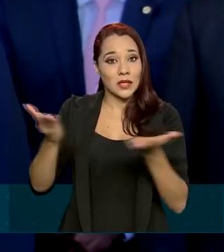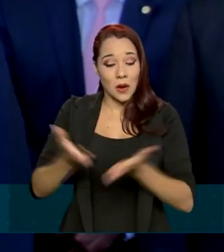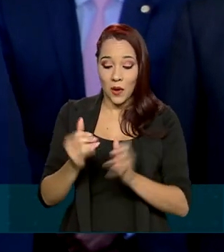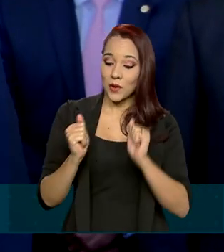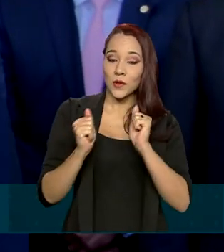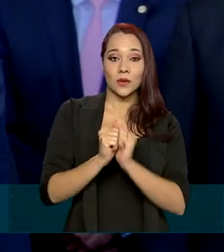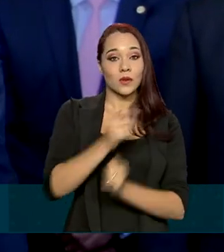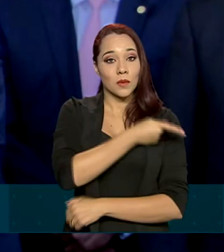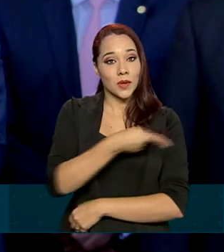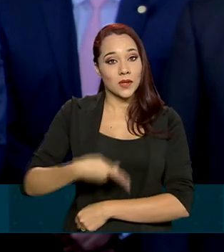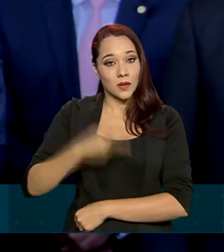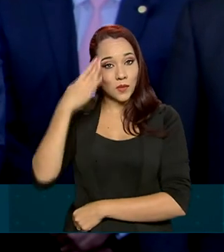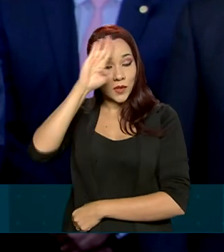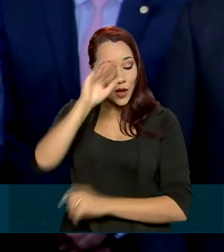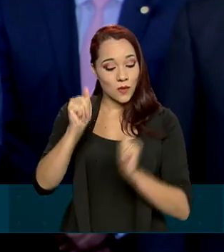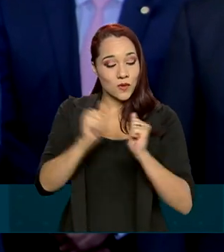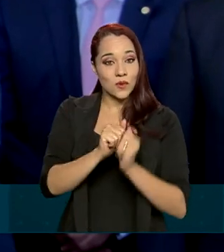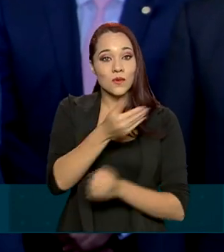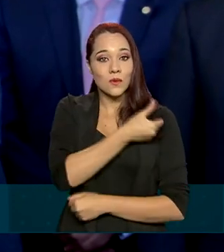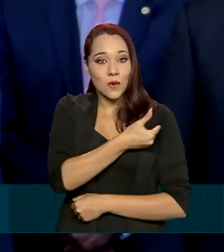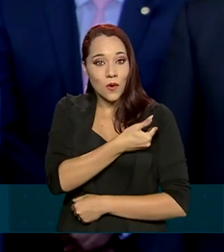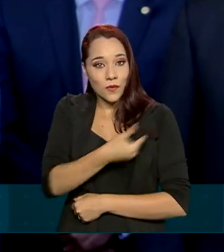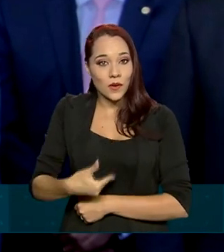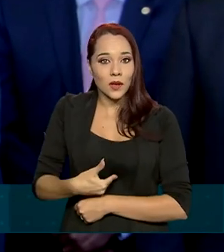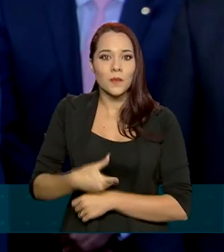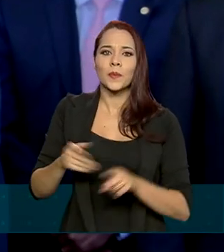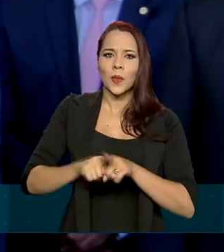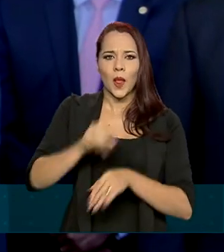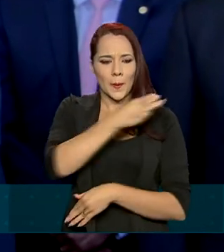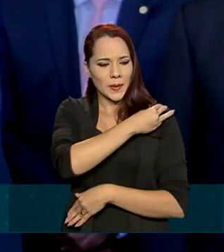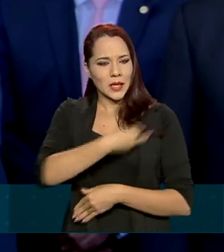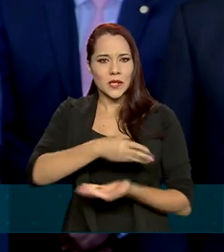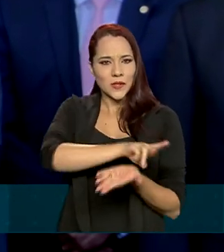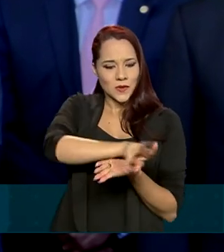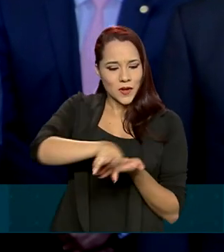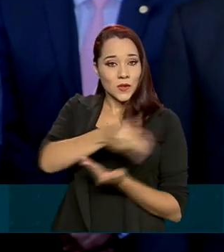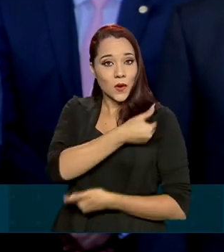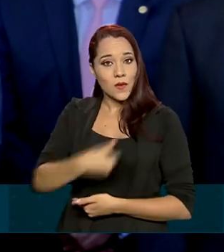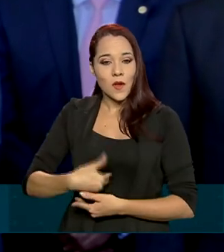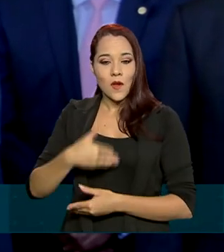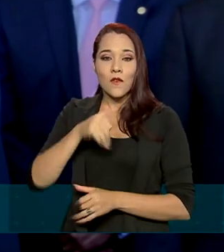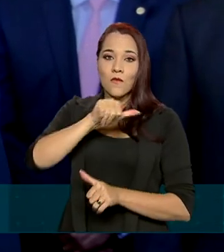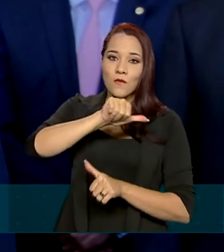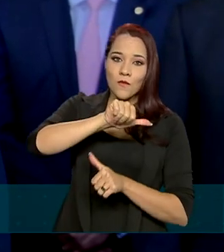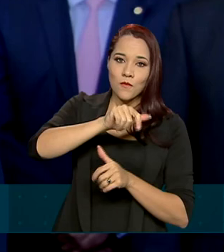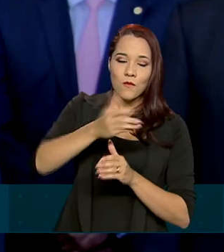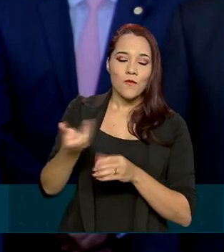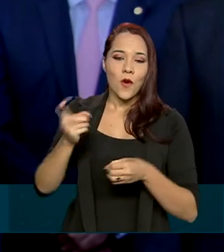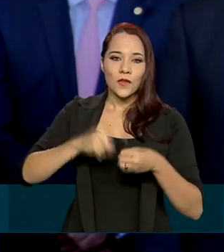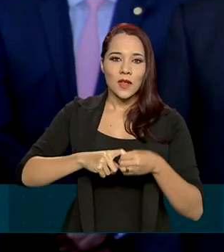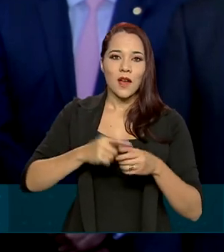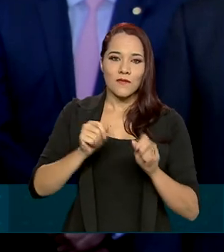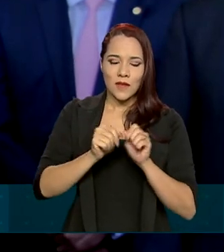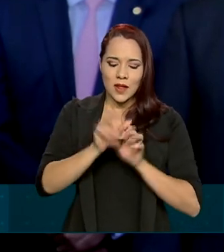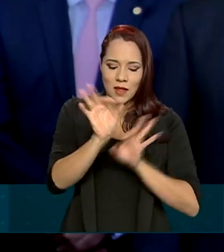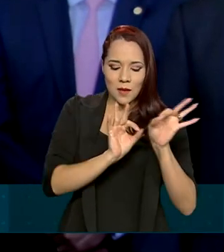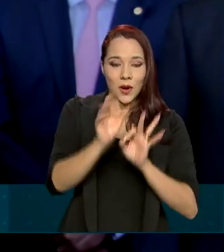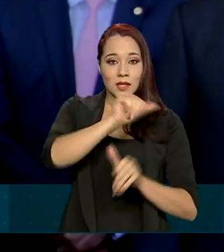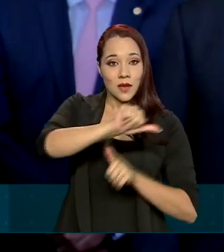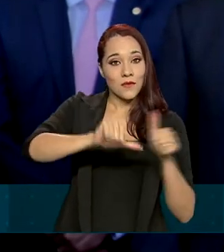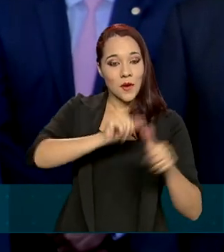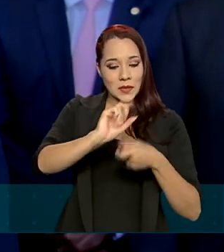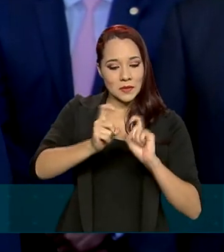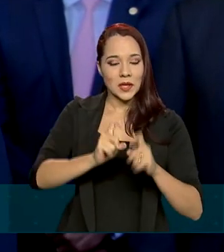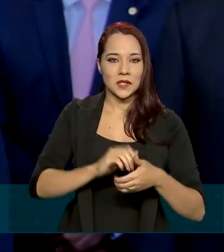ao presidente Jair Bolsonaro e ao governo, e aos ministros de governo, a retomar as reformas que o Brasil necessita. Portanto, é uma